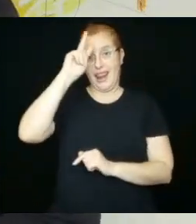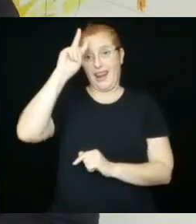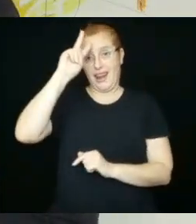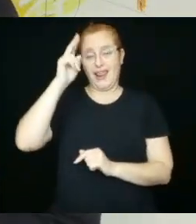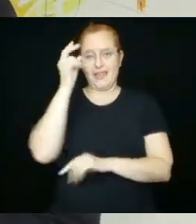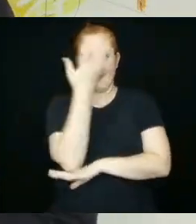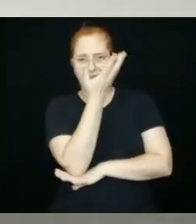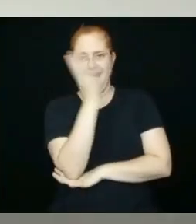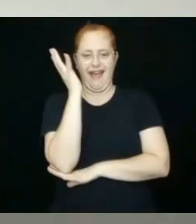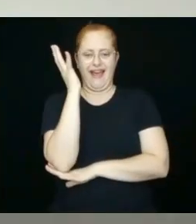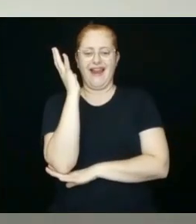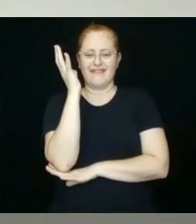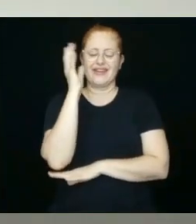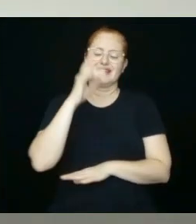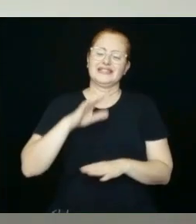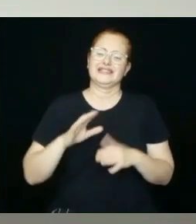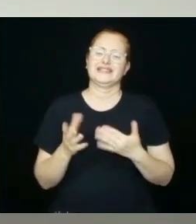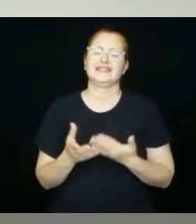nítido isso, assim.